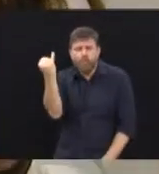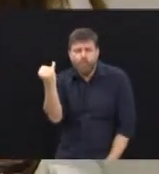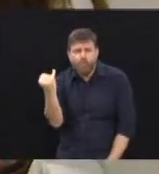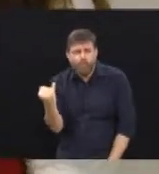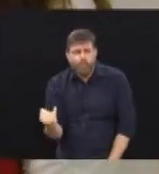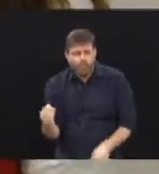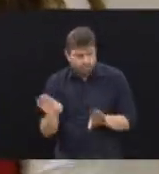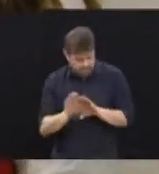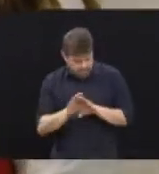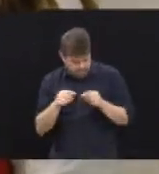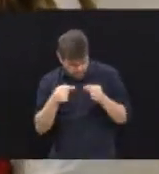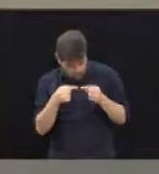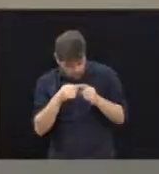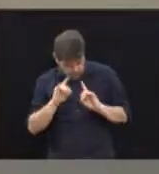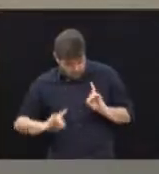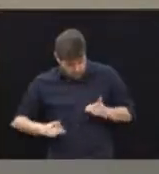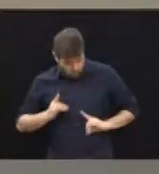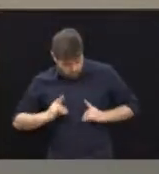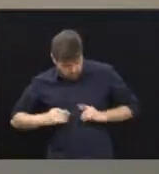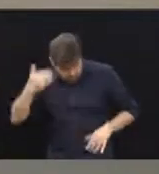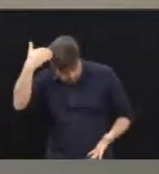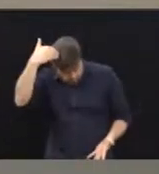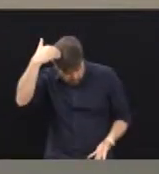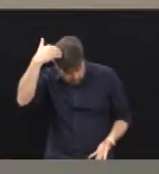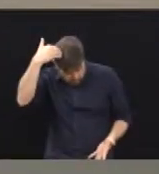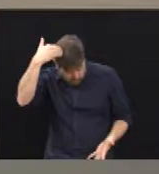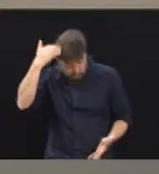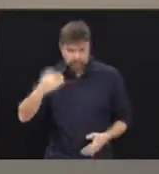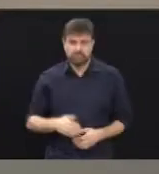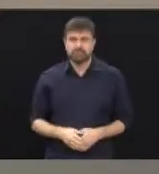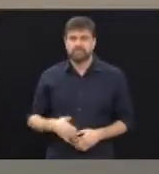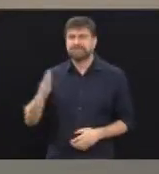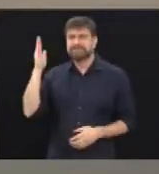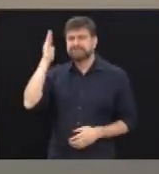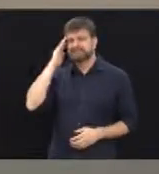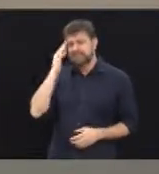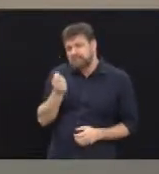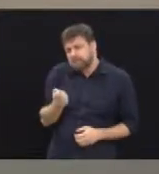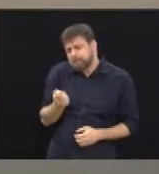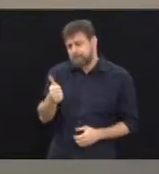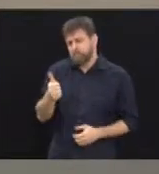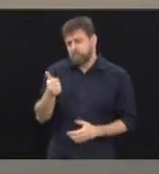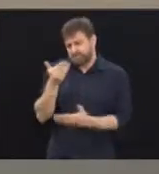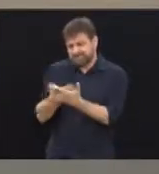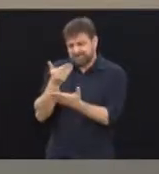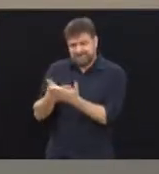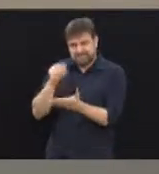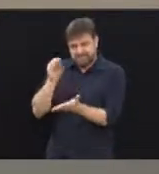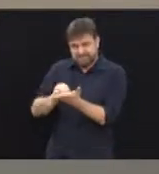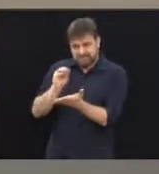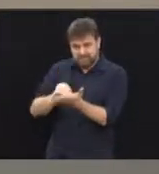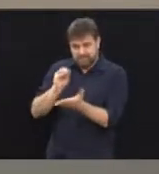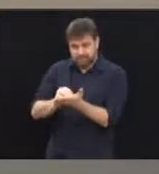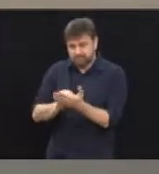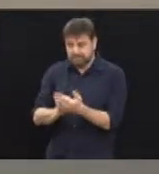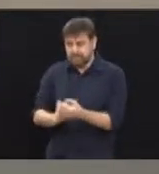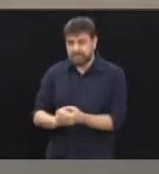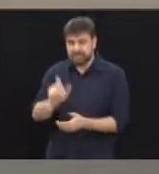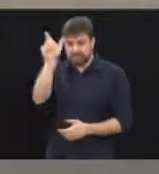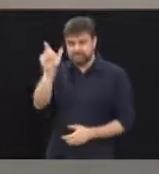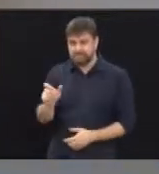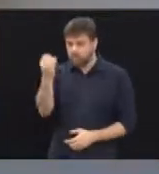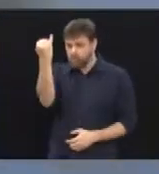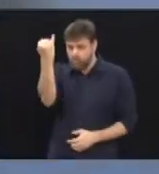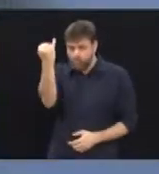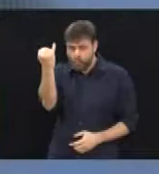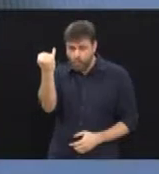hormônio também tem alguma culpa? Com certeza tem. A gente sabe pouco ainda sobre isso. A regulação do peso, que é uma região